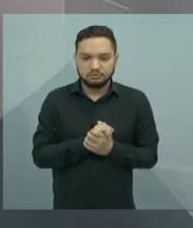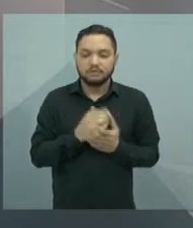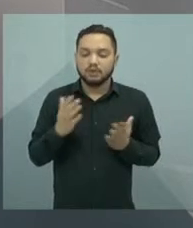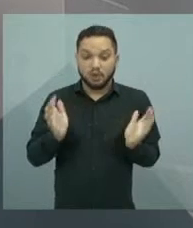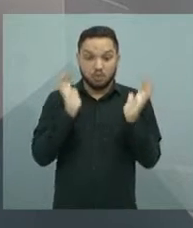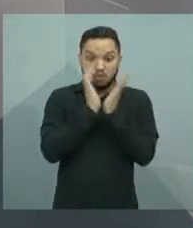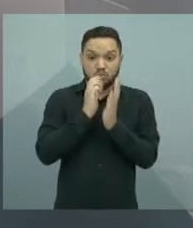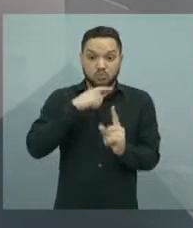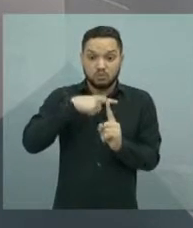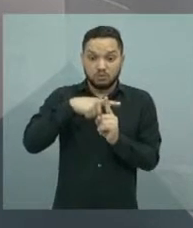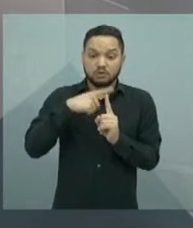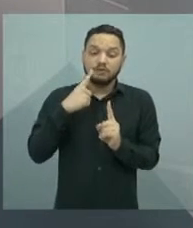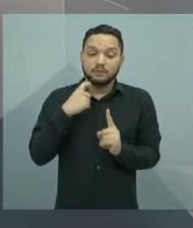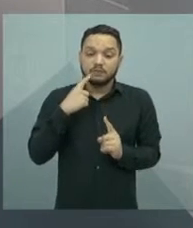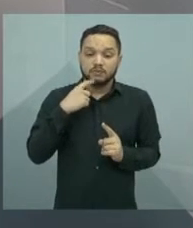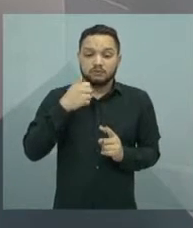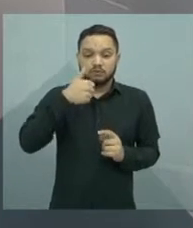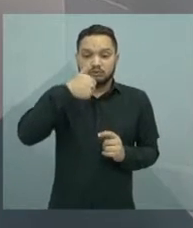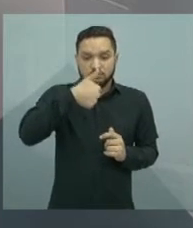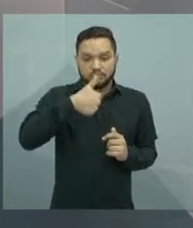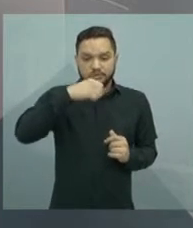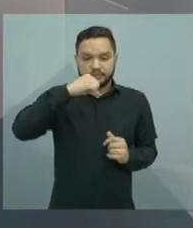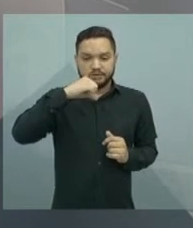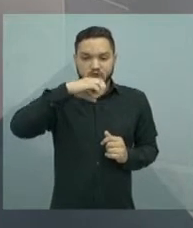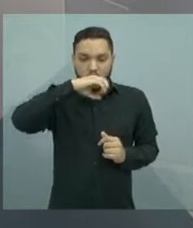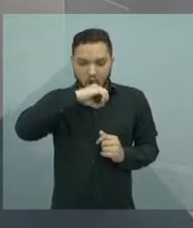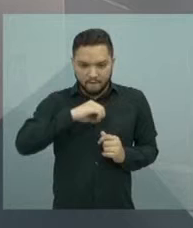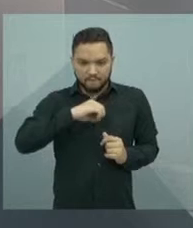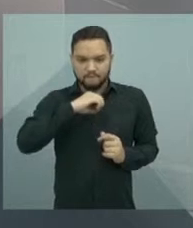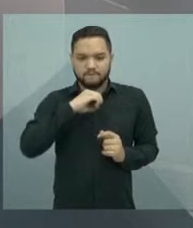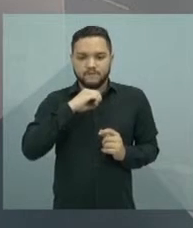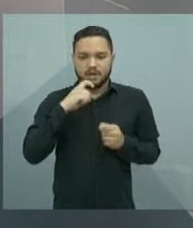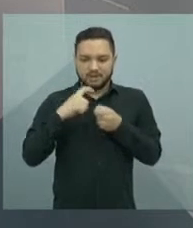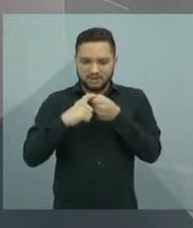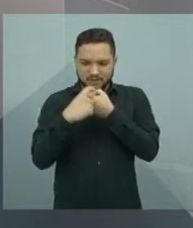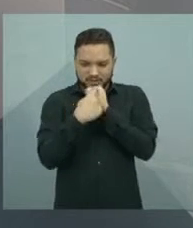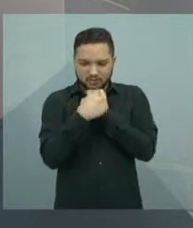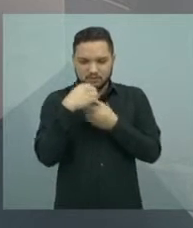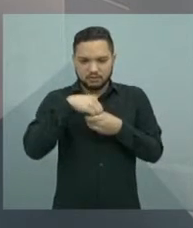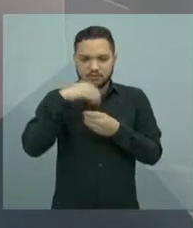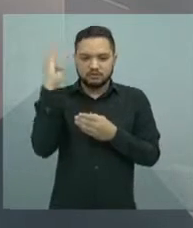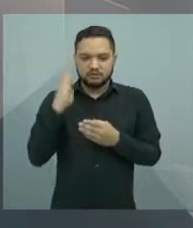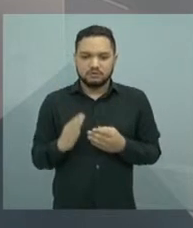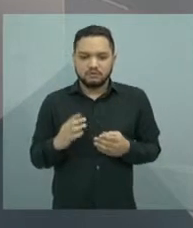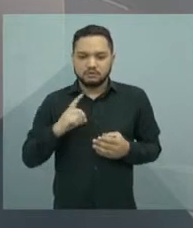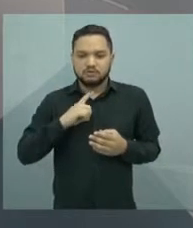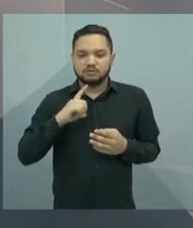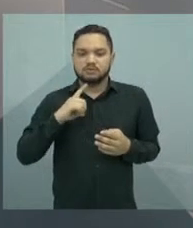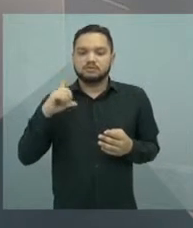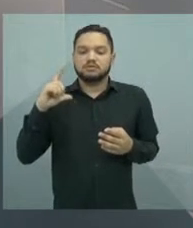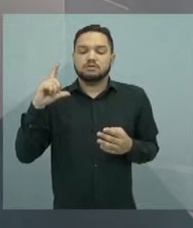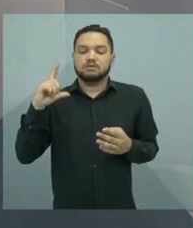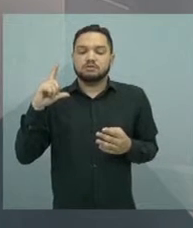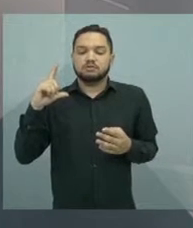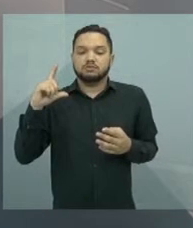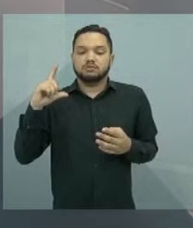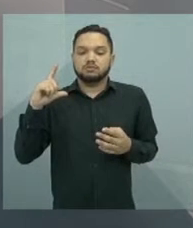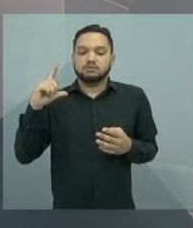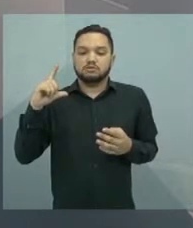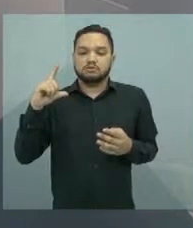tem 190 sociedades nacionais. No caso, a Cruz Vermelha no Brasil seria uma sociedade,